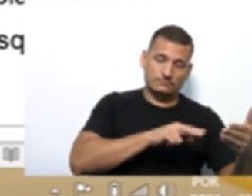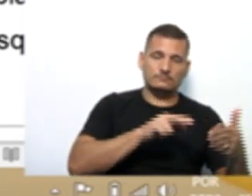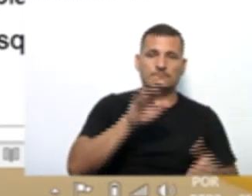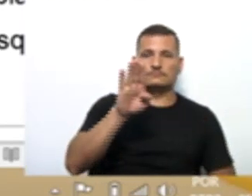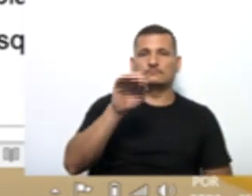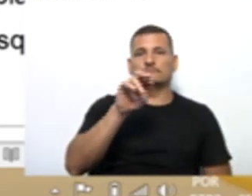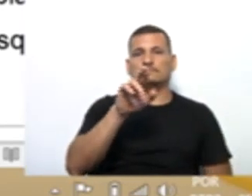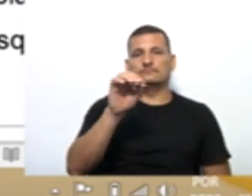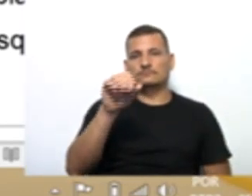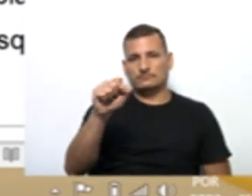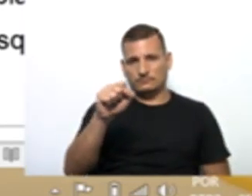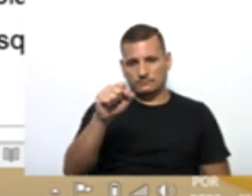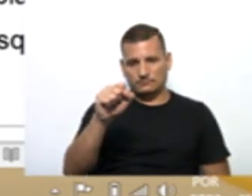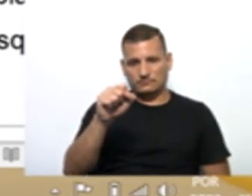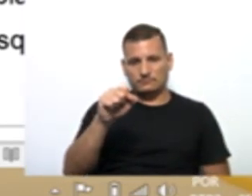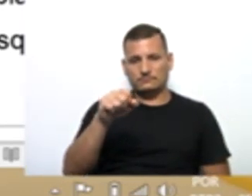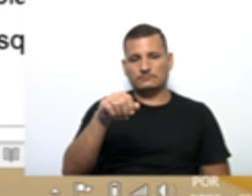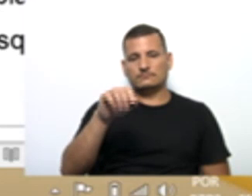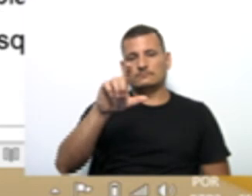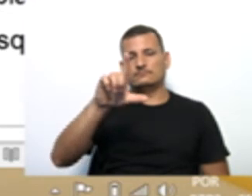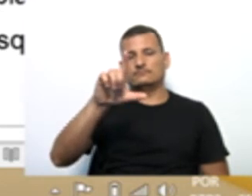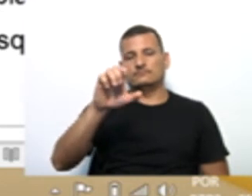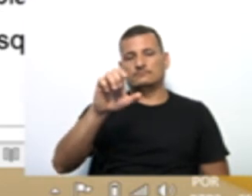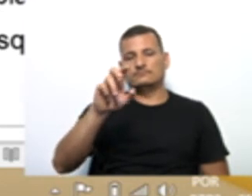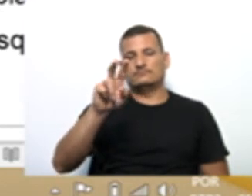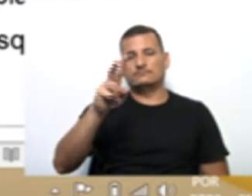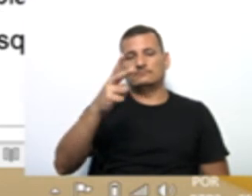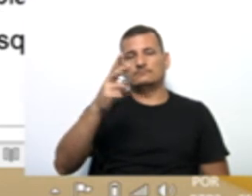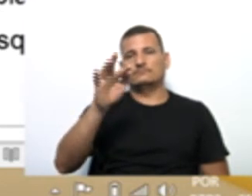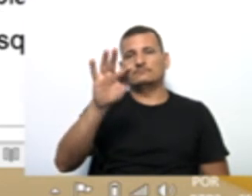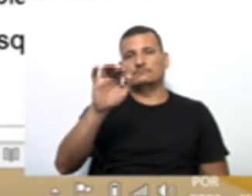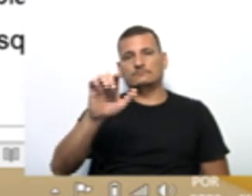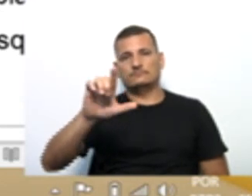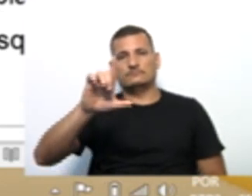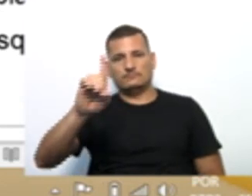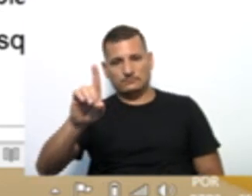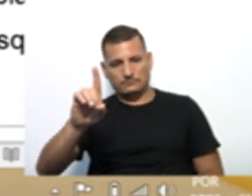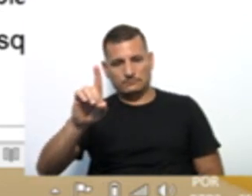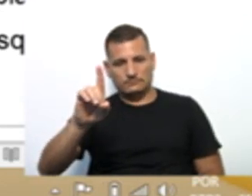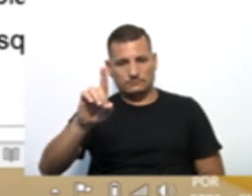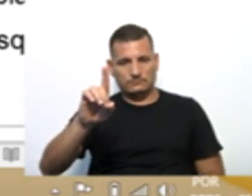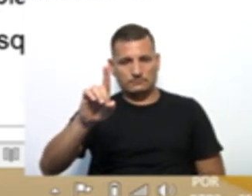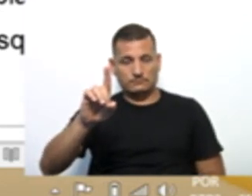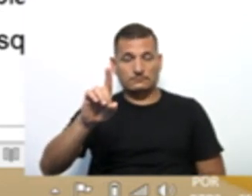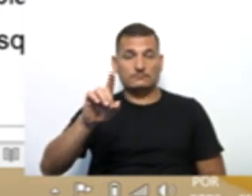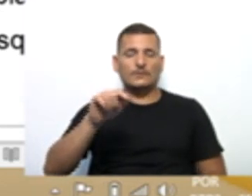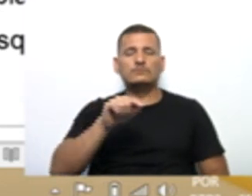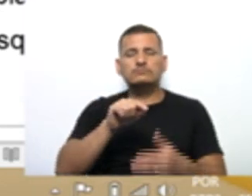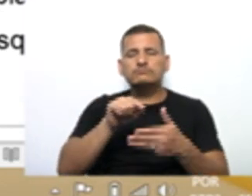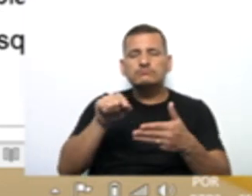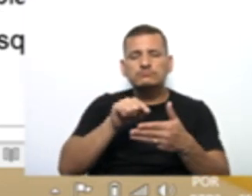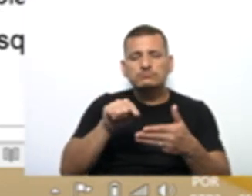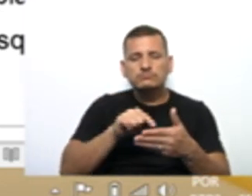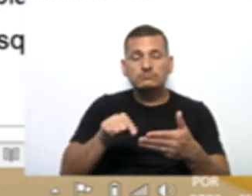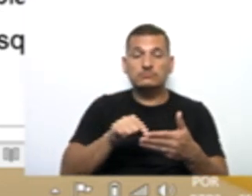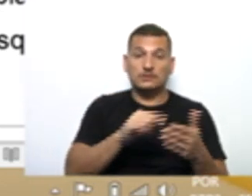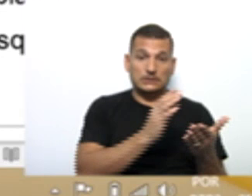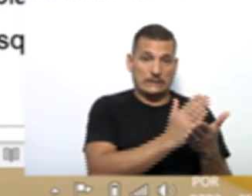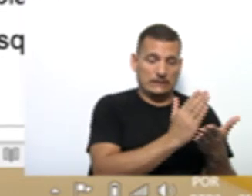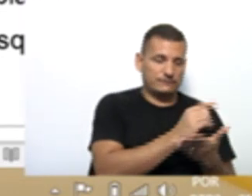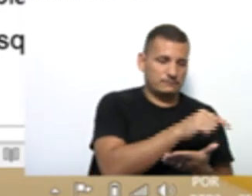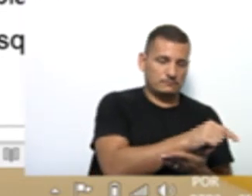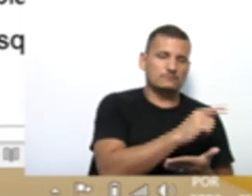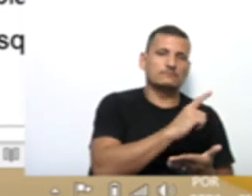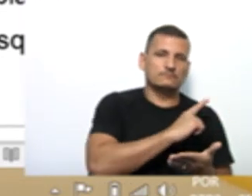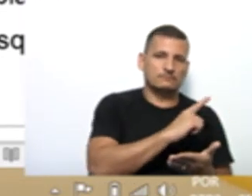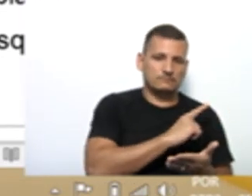Barros e Liefeld, correto? Então, as ideias constam no livro de Barros e Liefeld,